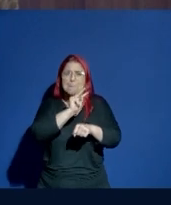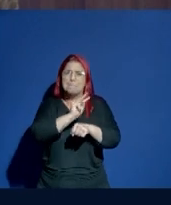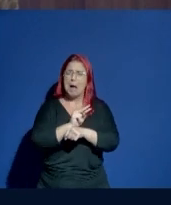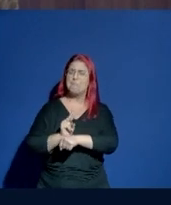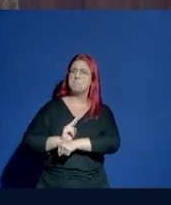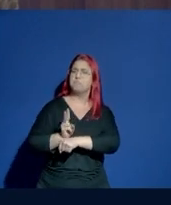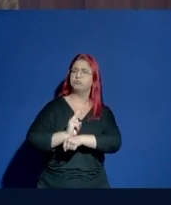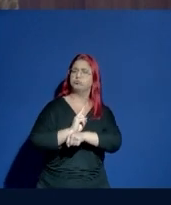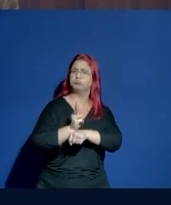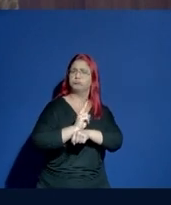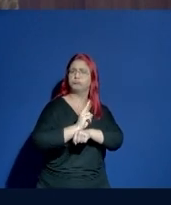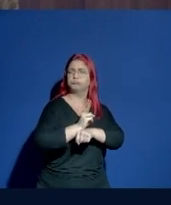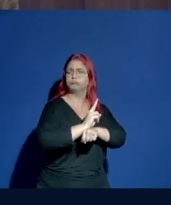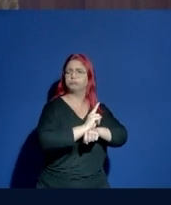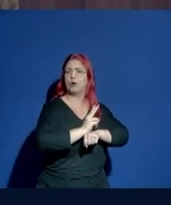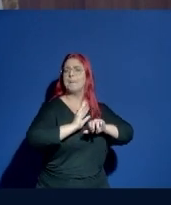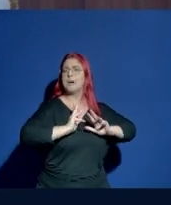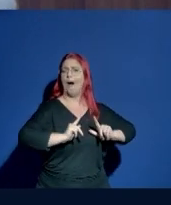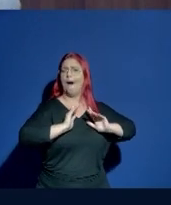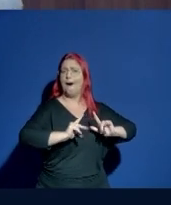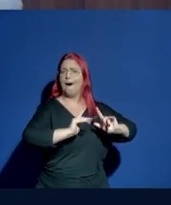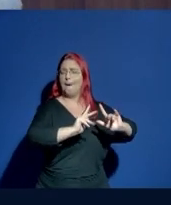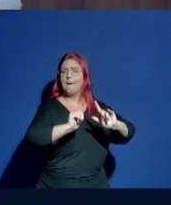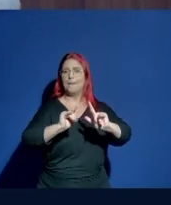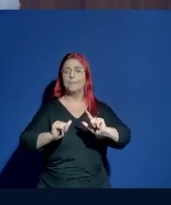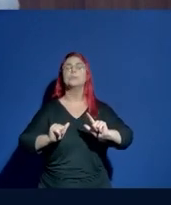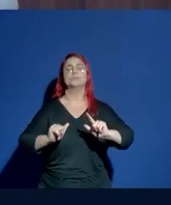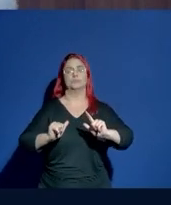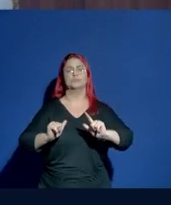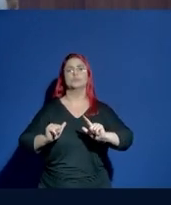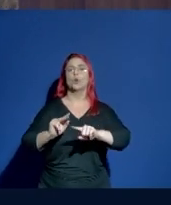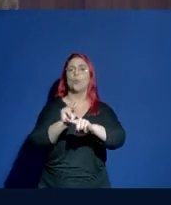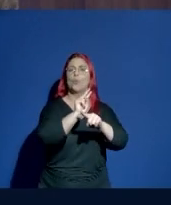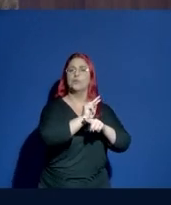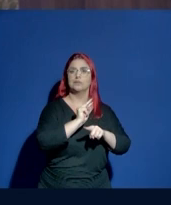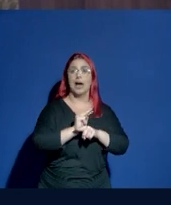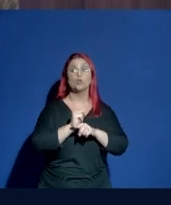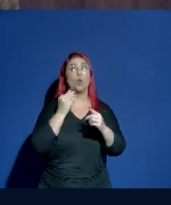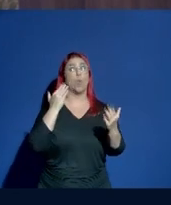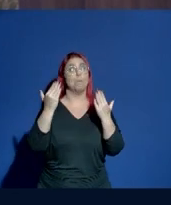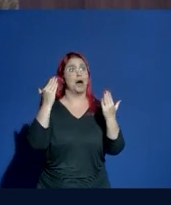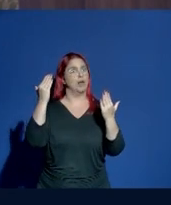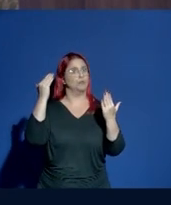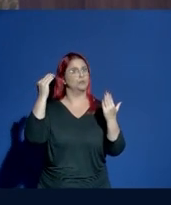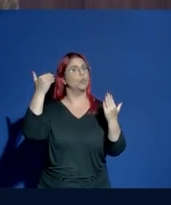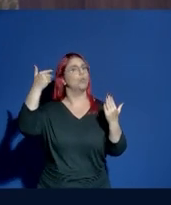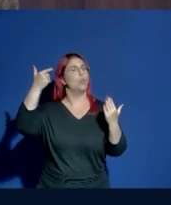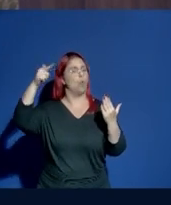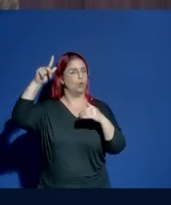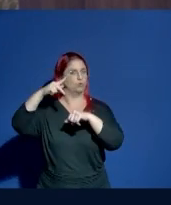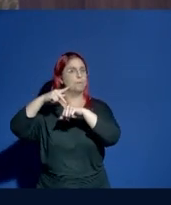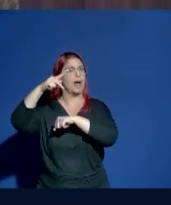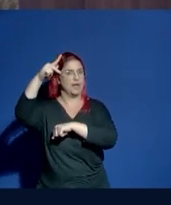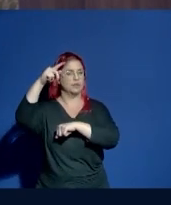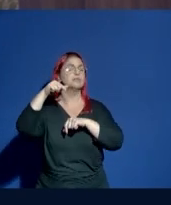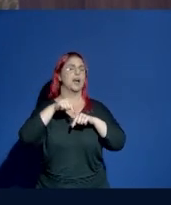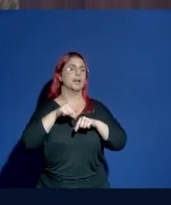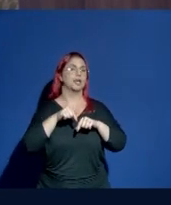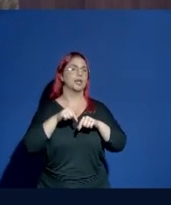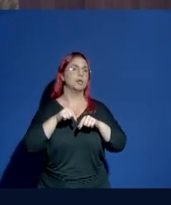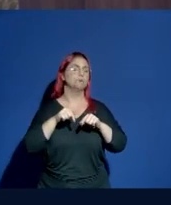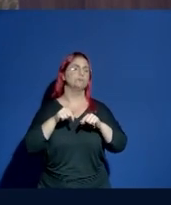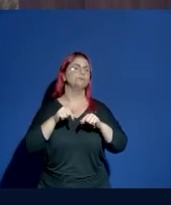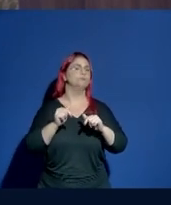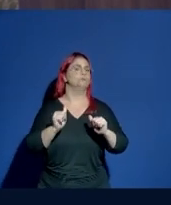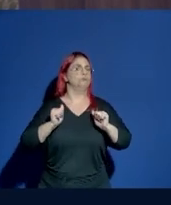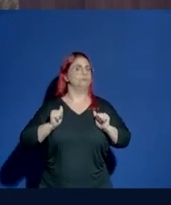tem em relação ao que acontece mundo afora é muito diferente, o que nos coloca numa vanguarda e